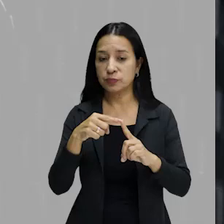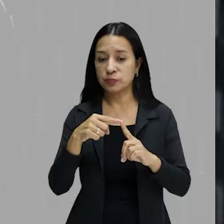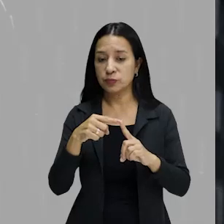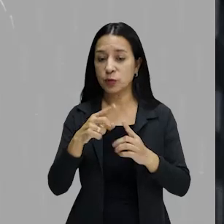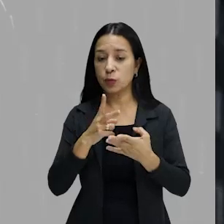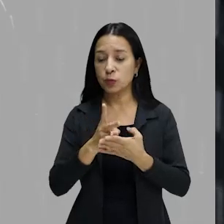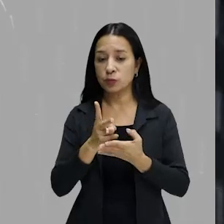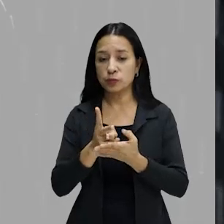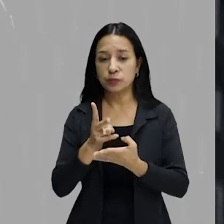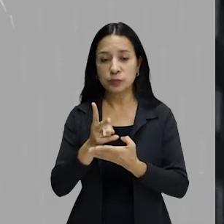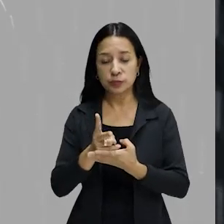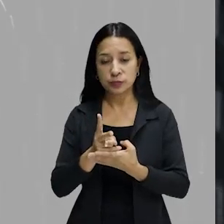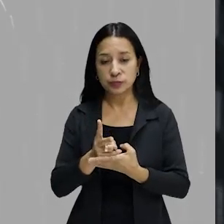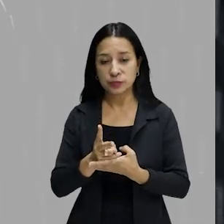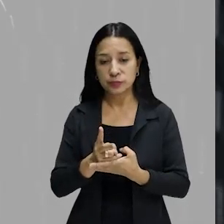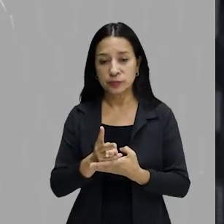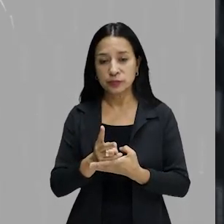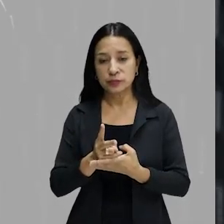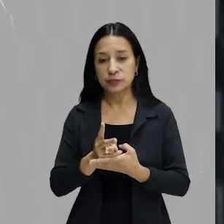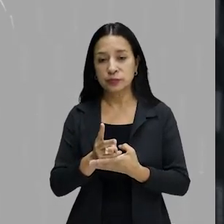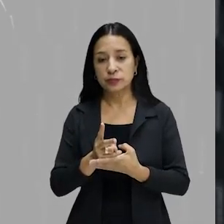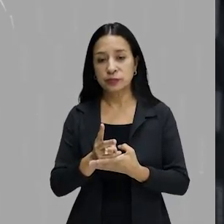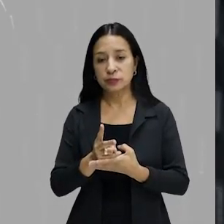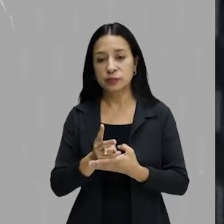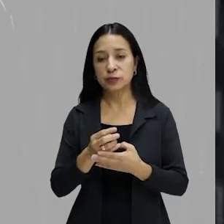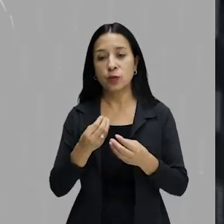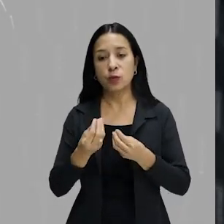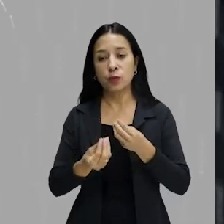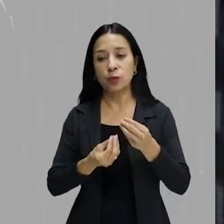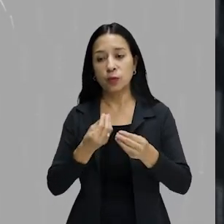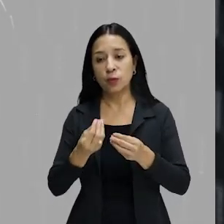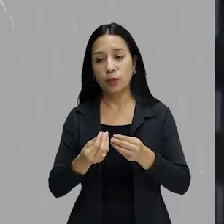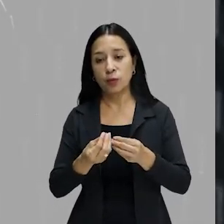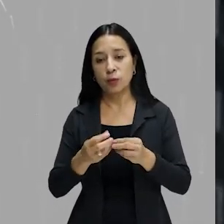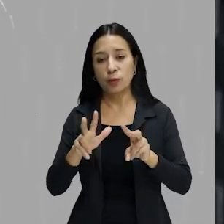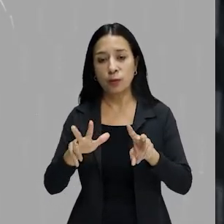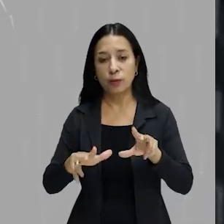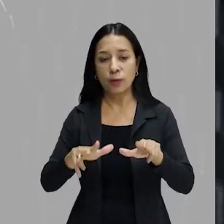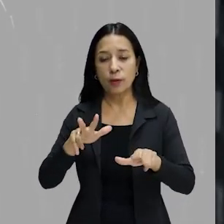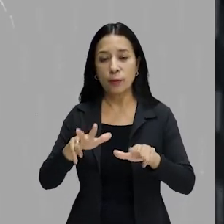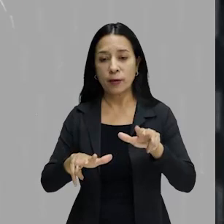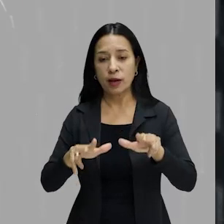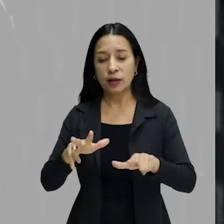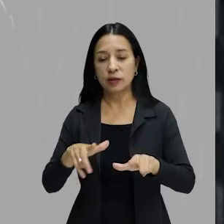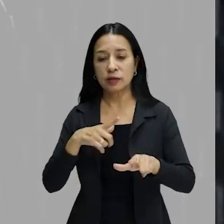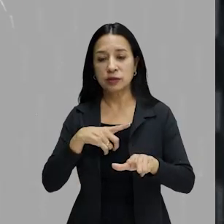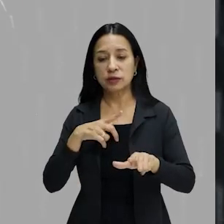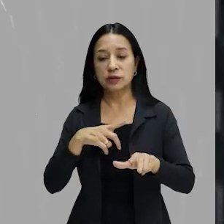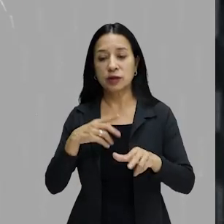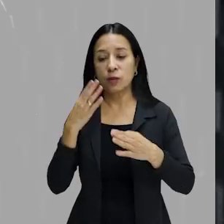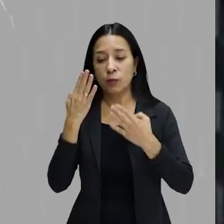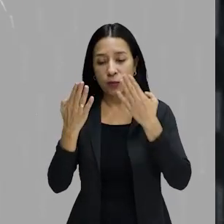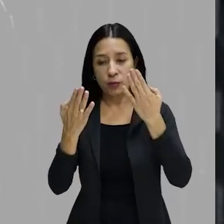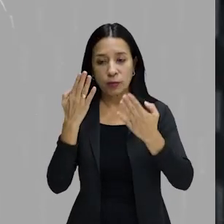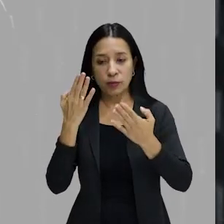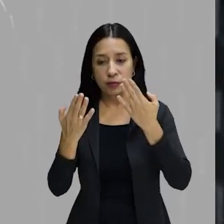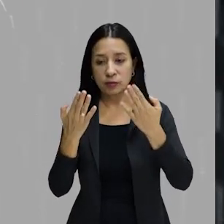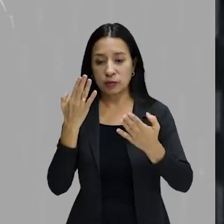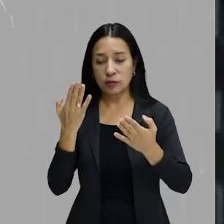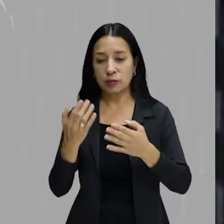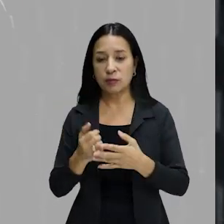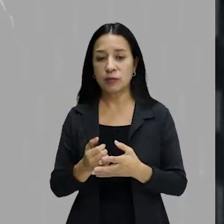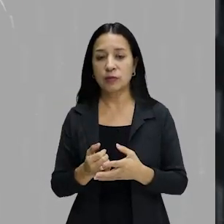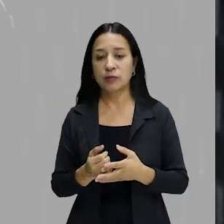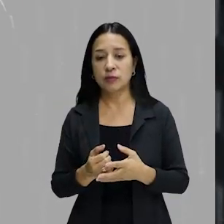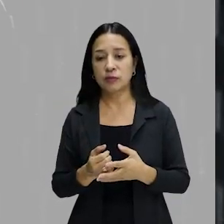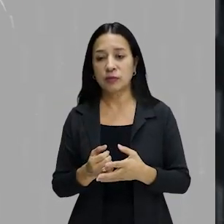eu continuo. Como patas, eu tenho uma comparação. Então, o como é uma comparação. Como